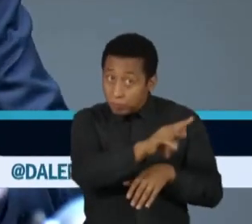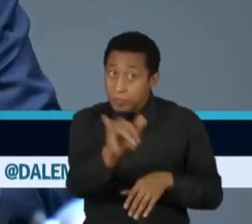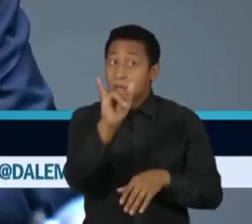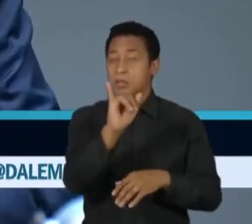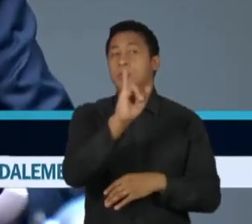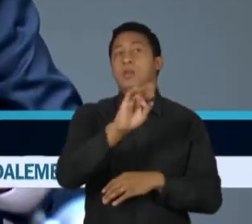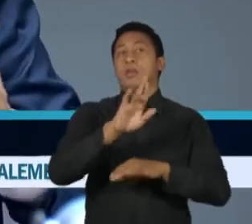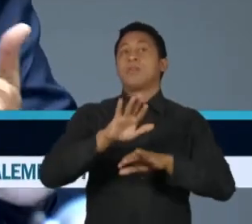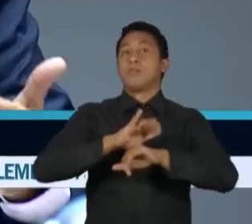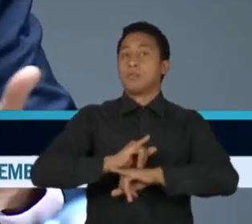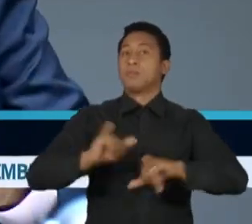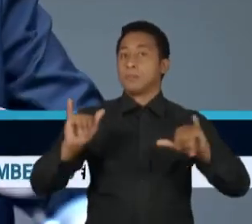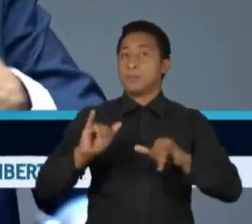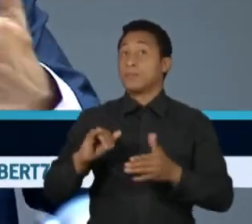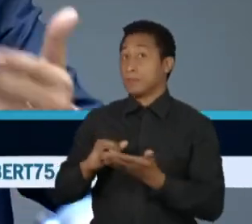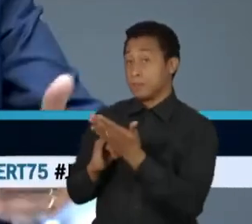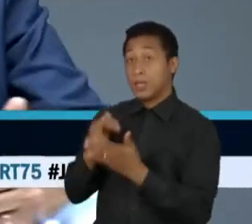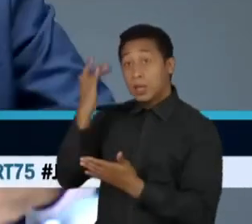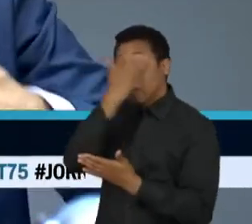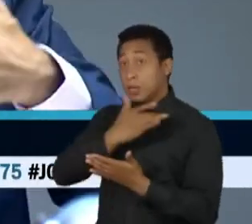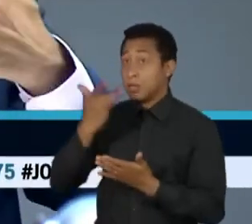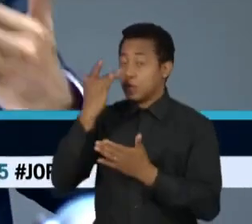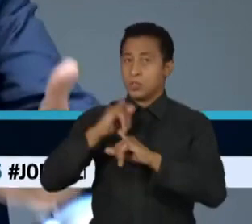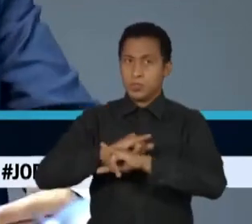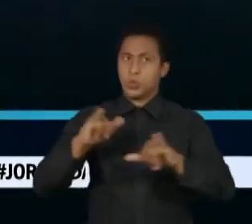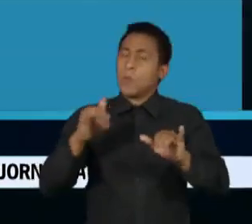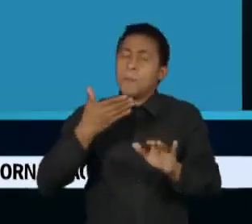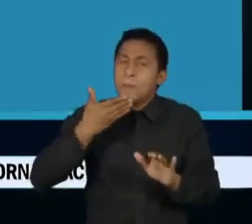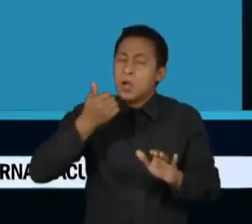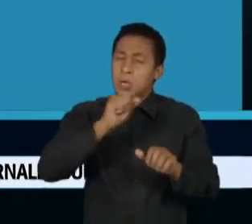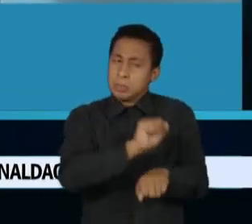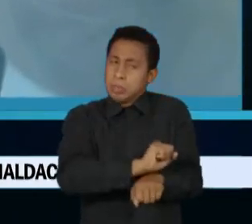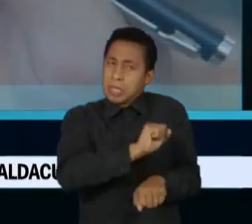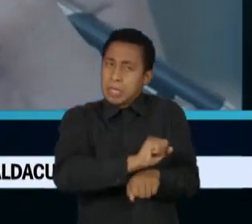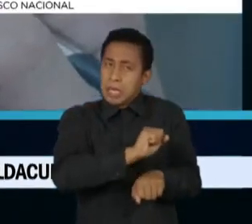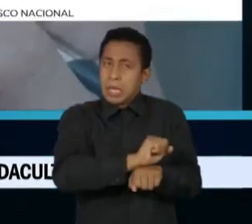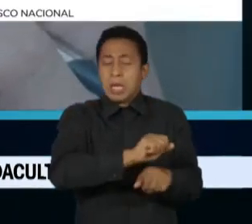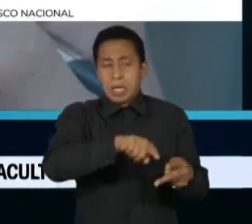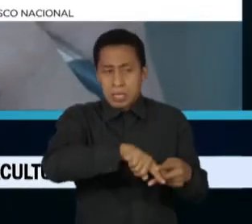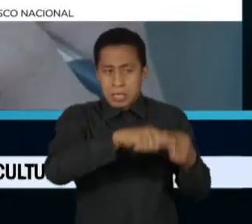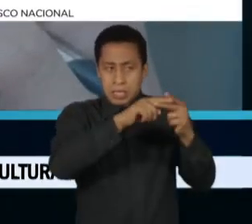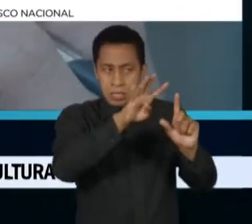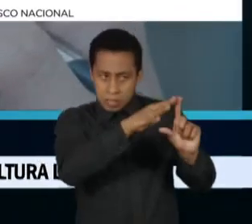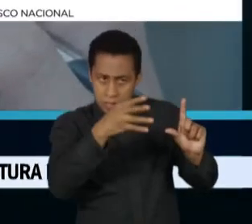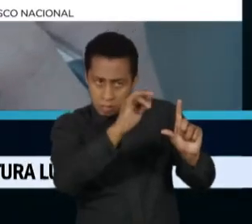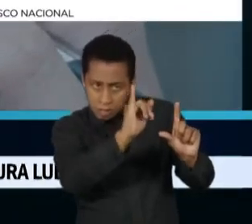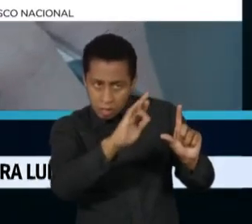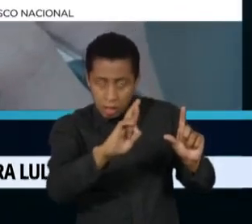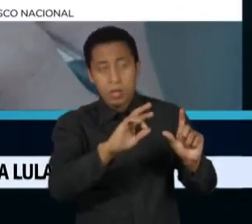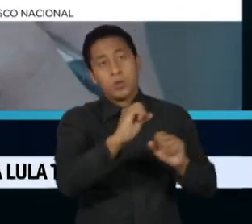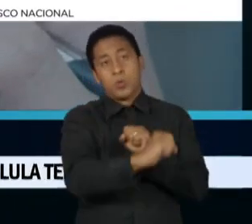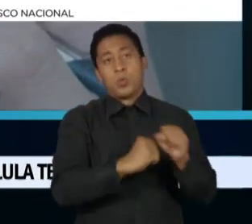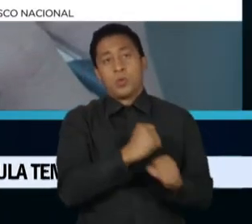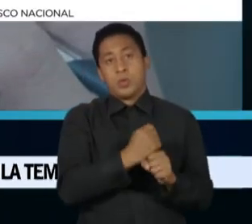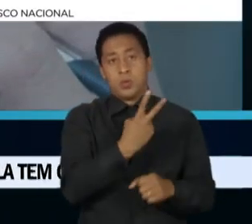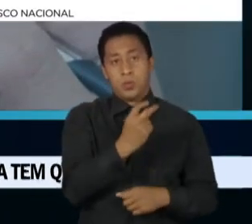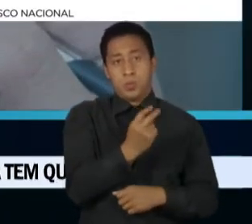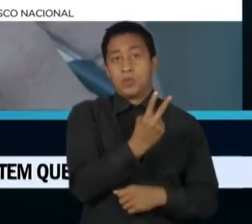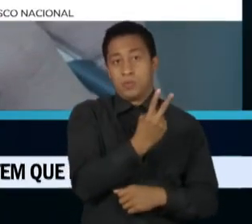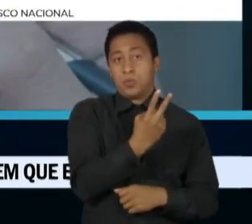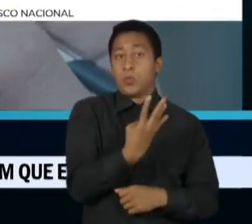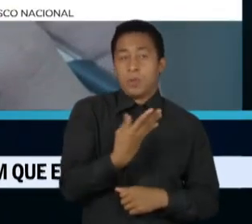ministro da Fazenda, Fernando Haddad, prefere a mudança só ano que vem. Se fosse considerada a inflação de